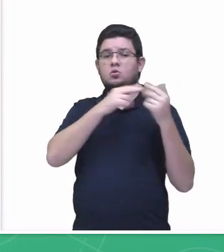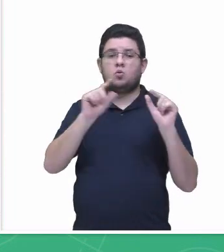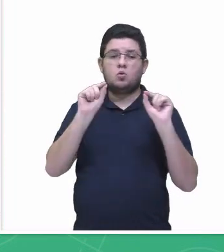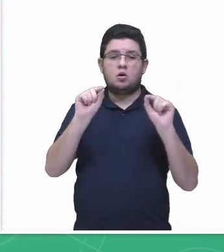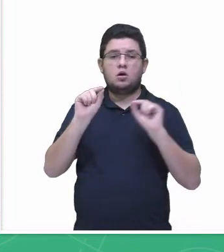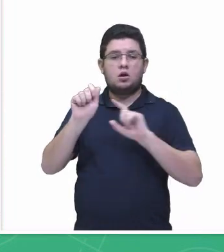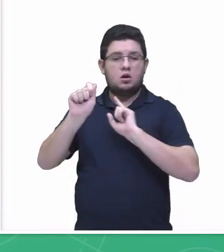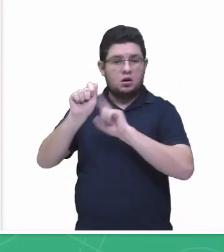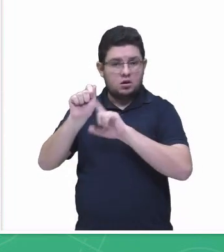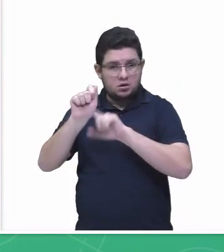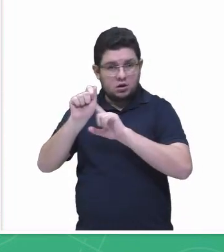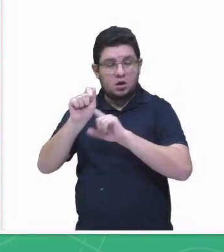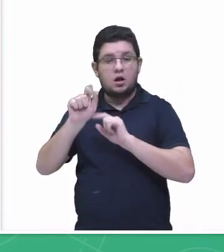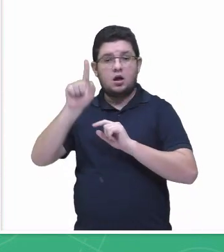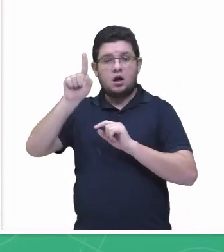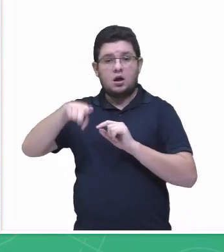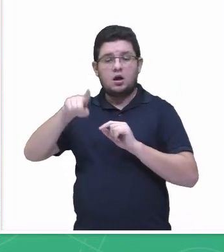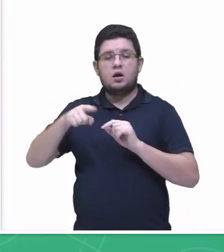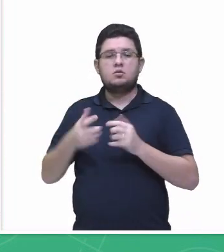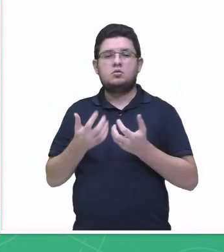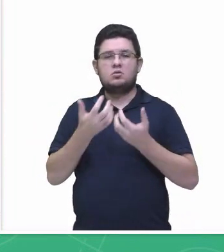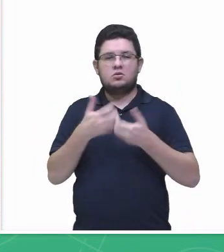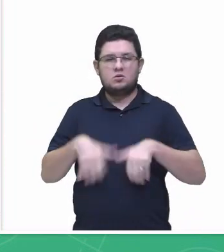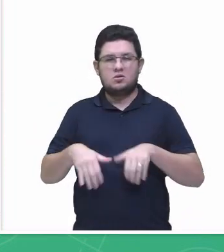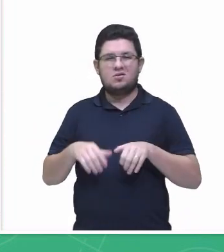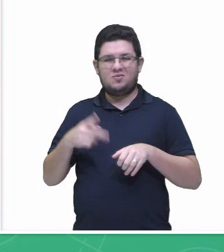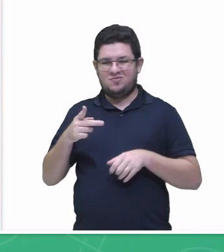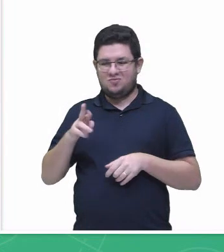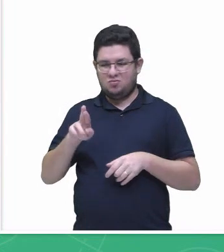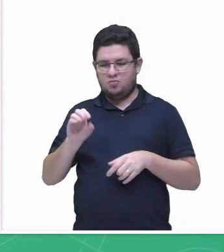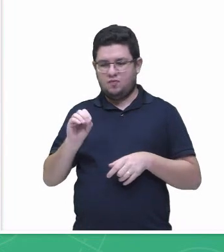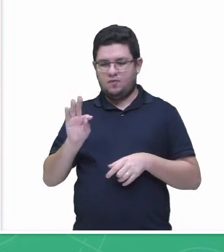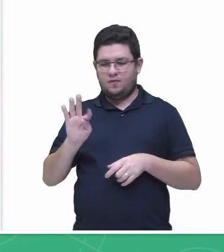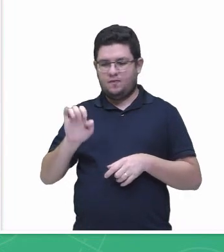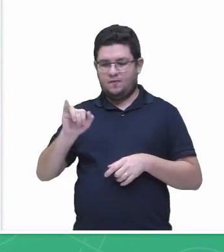do intestino delgado é digestão das proteínas.